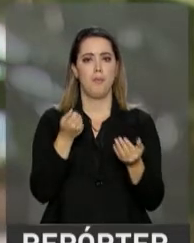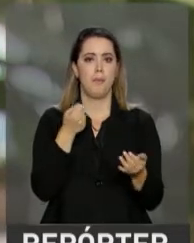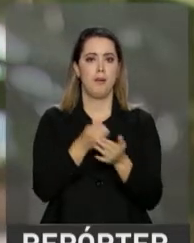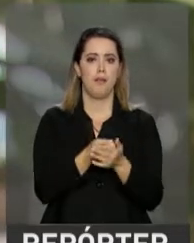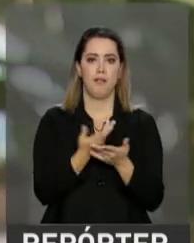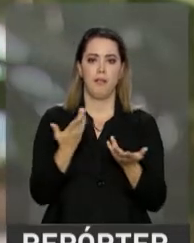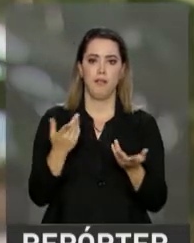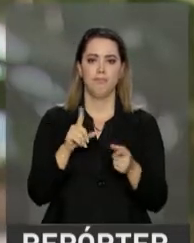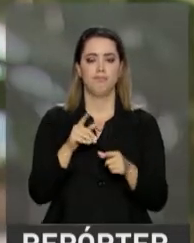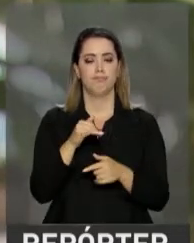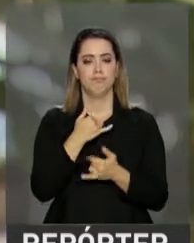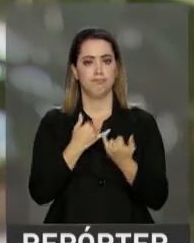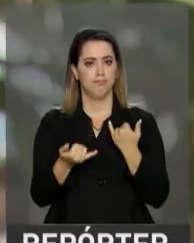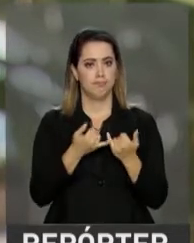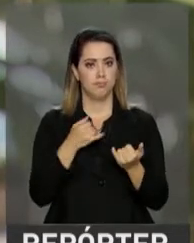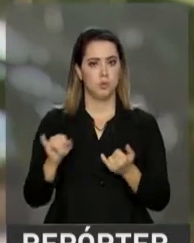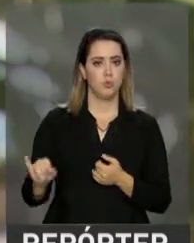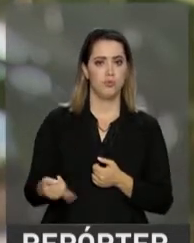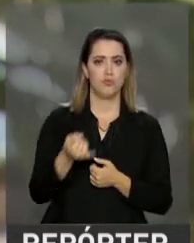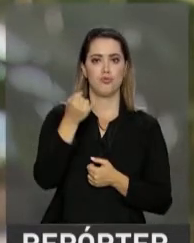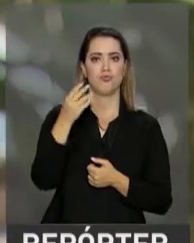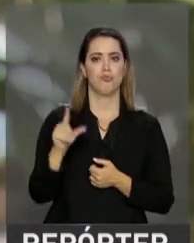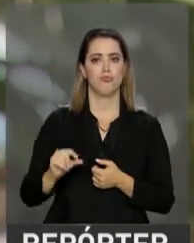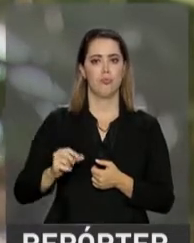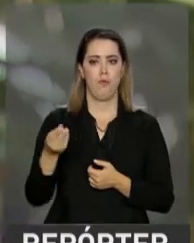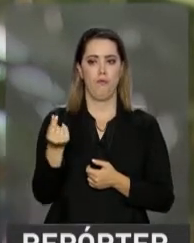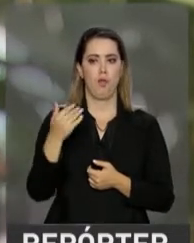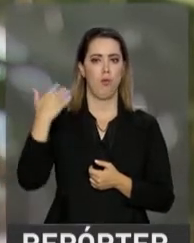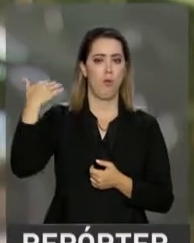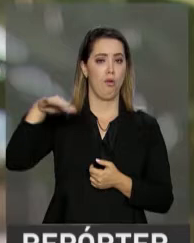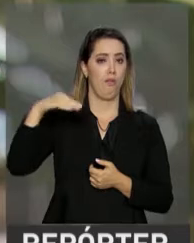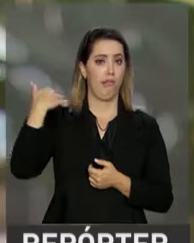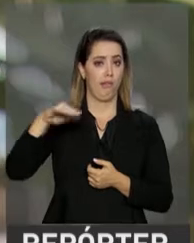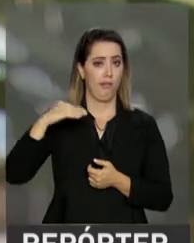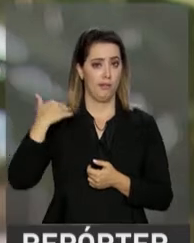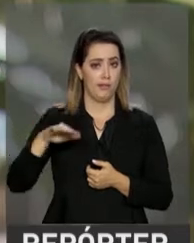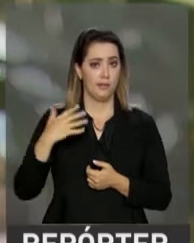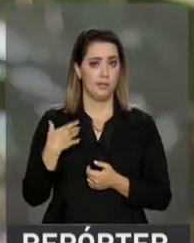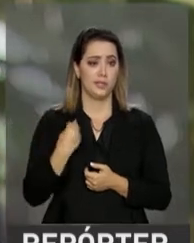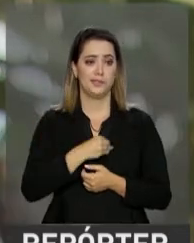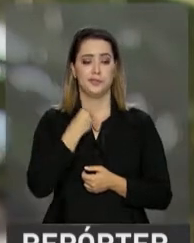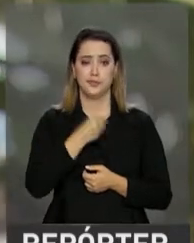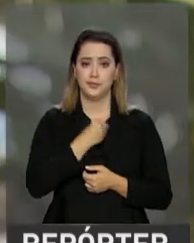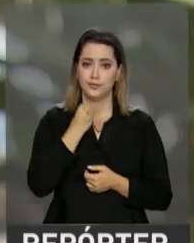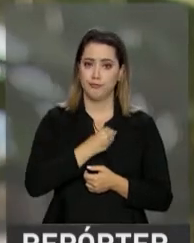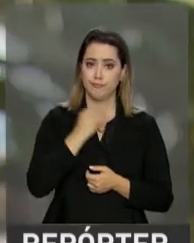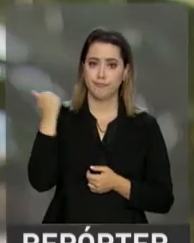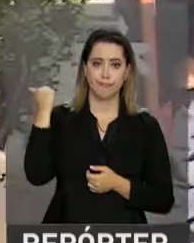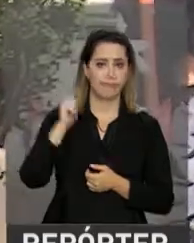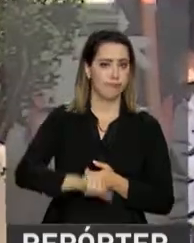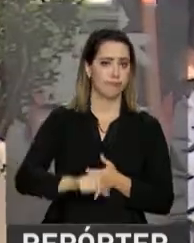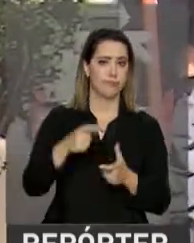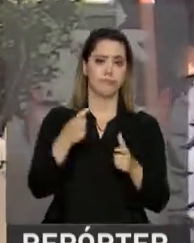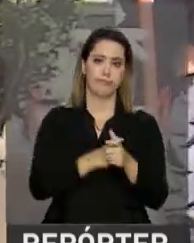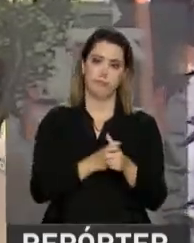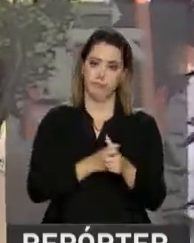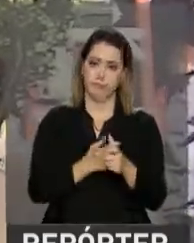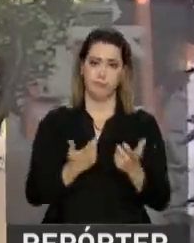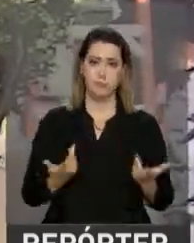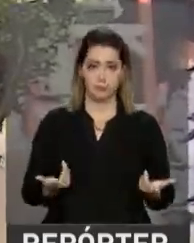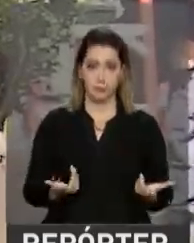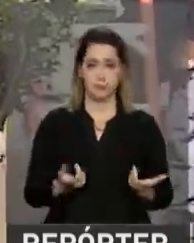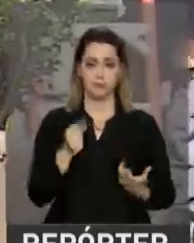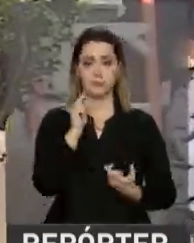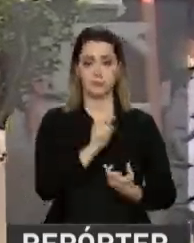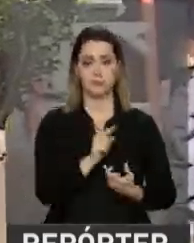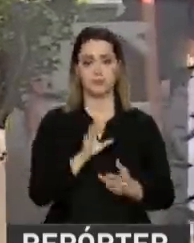como aumento de preço pessoas que não têm qualidade de vida em função do grande endividamento e pra ajudar cidadãos